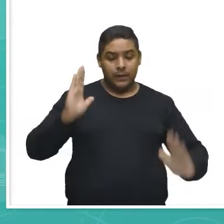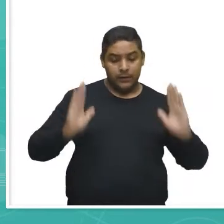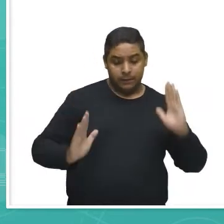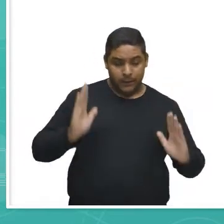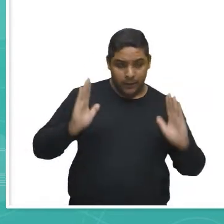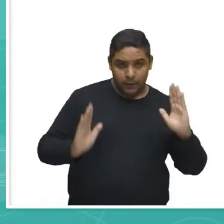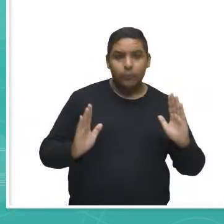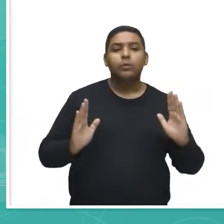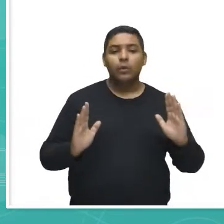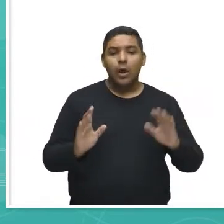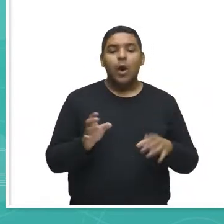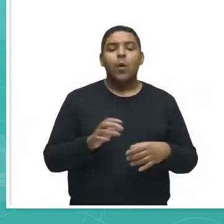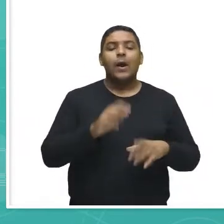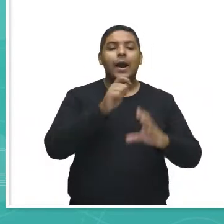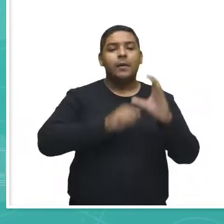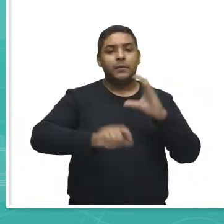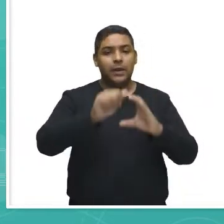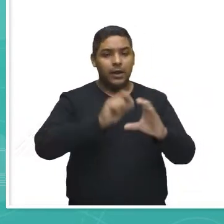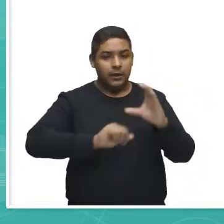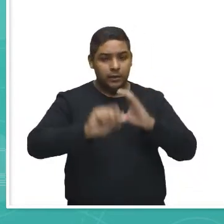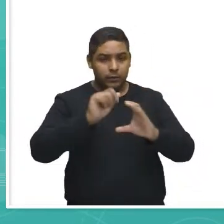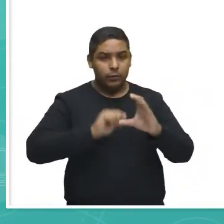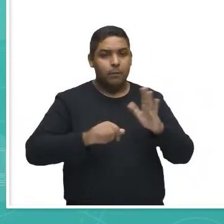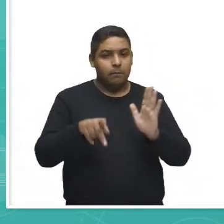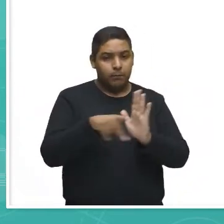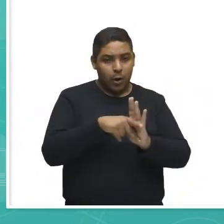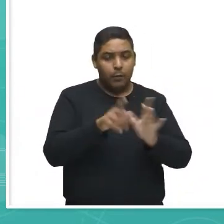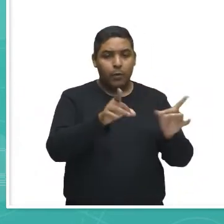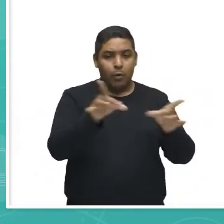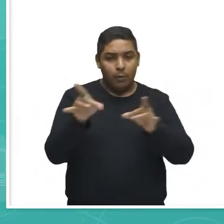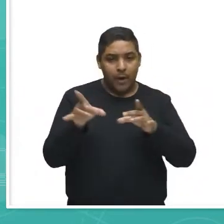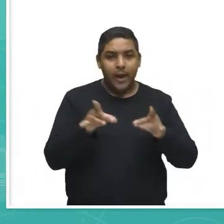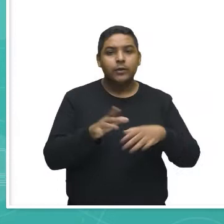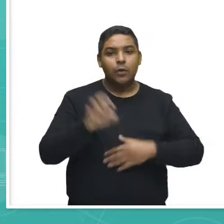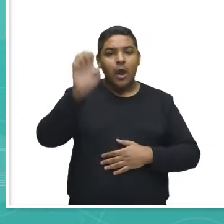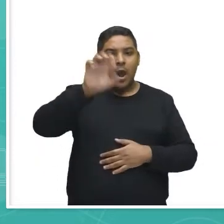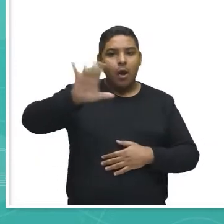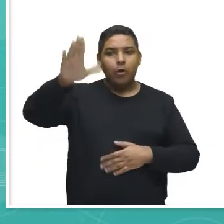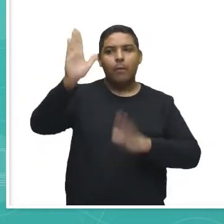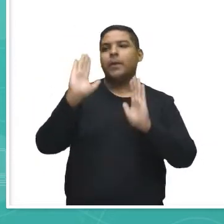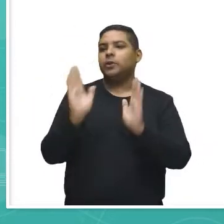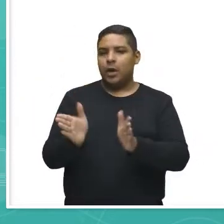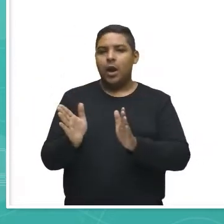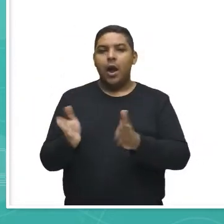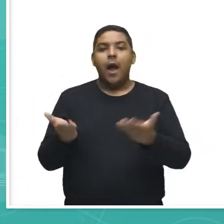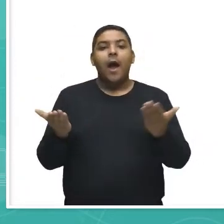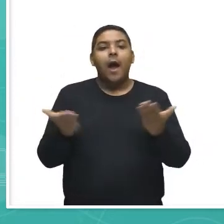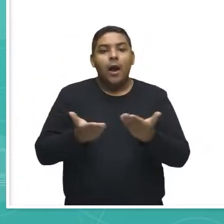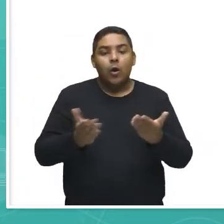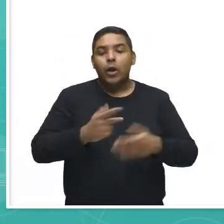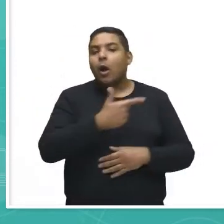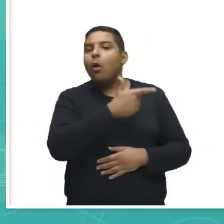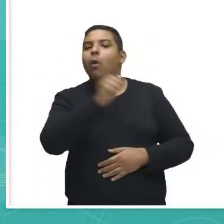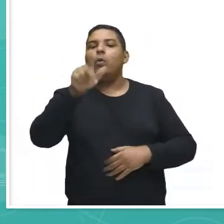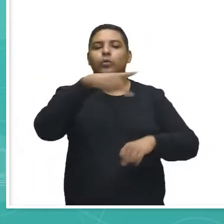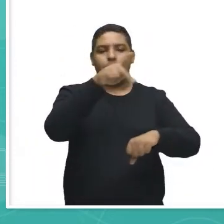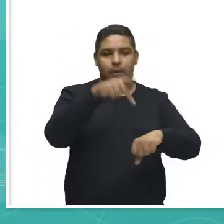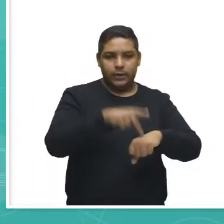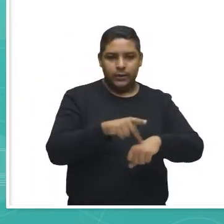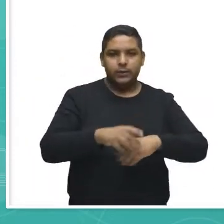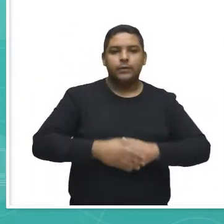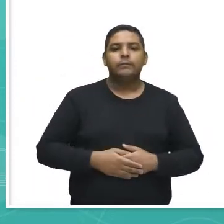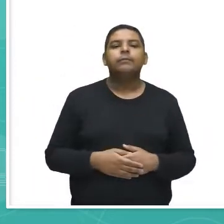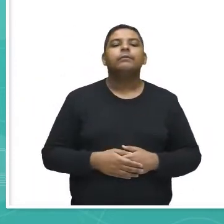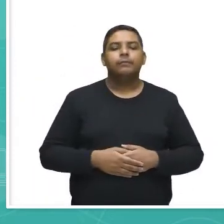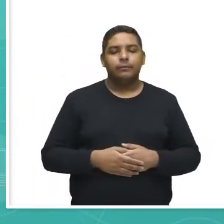aí descobertas de novas terras além ali da Europa, tá? Então, é nesse momento em que vai surgir o quê? As